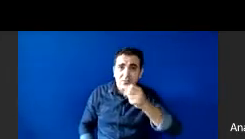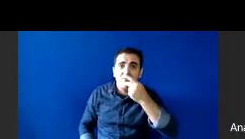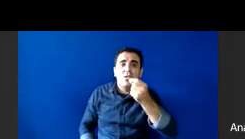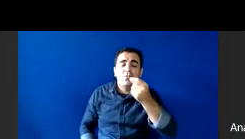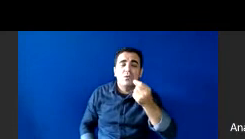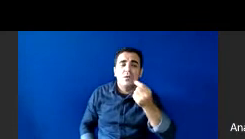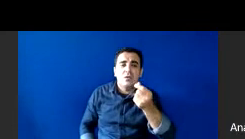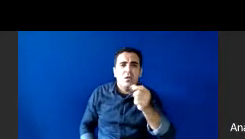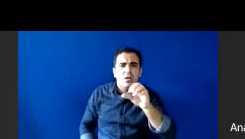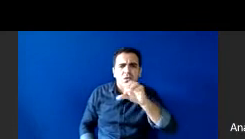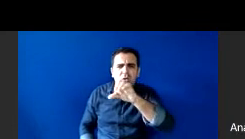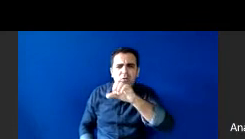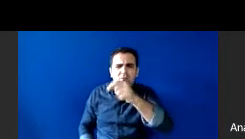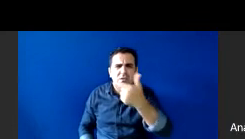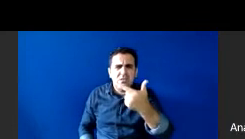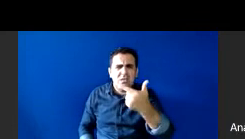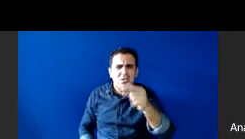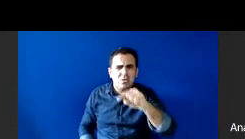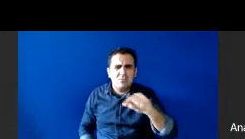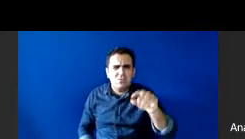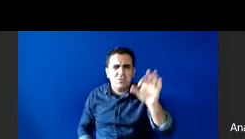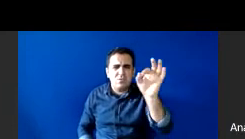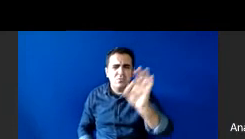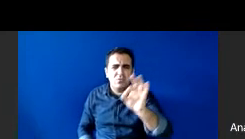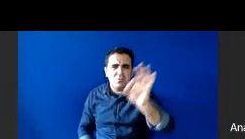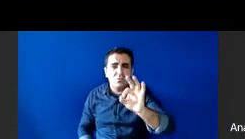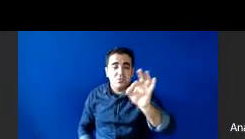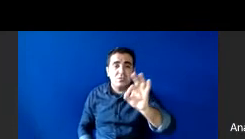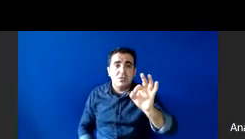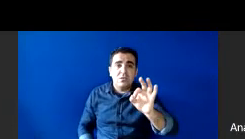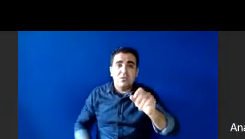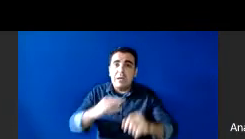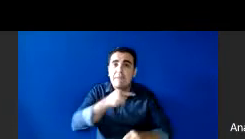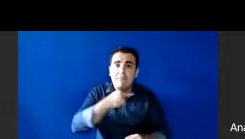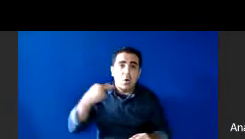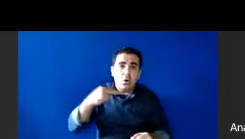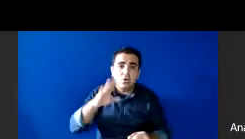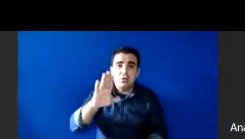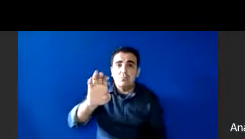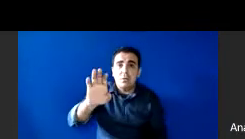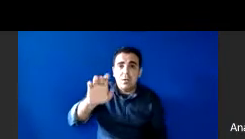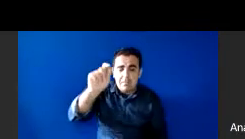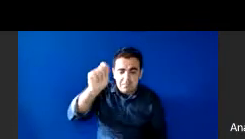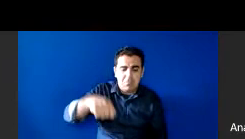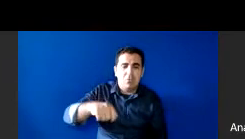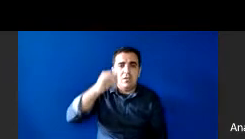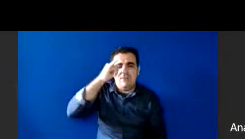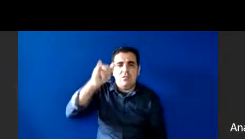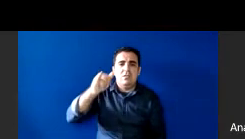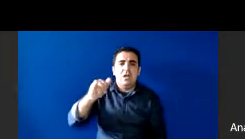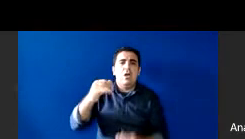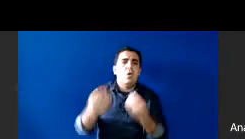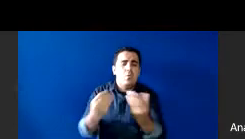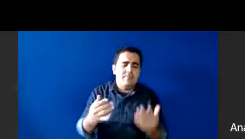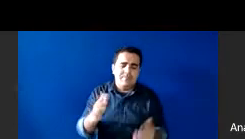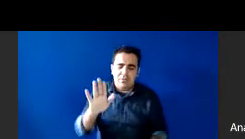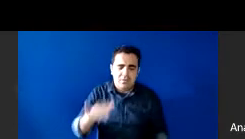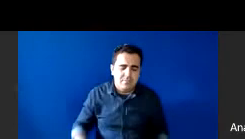diz que 92% das mortes maternas poderiam ser evitáveis. E evitáveis por